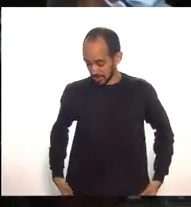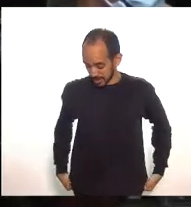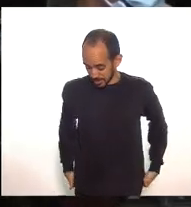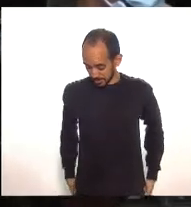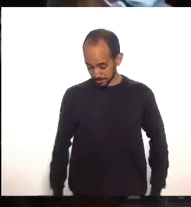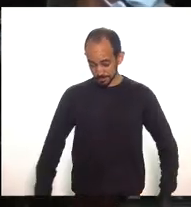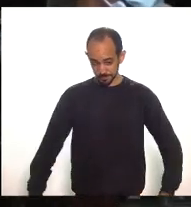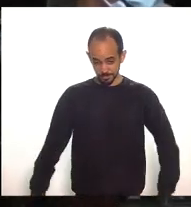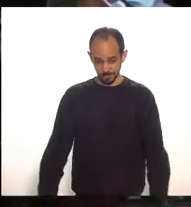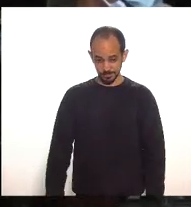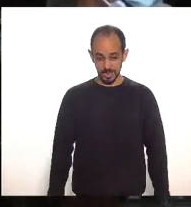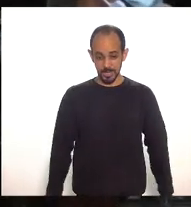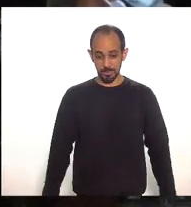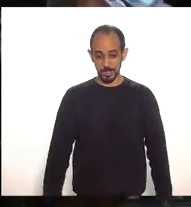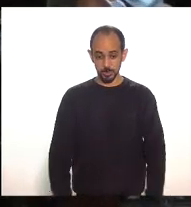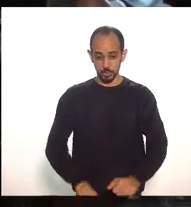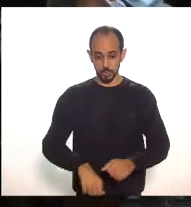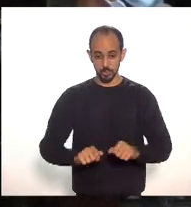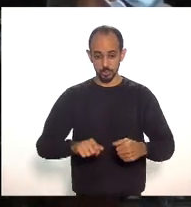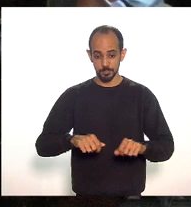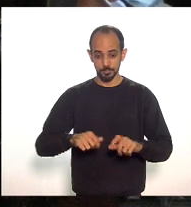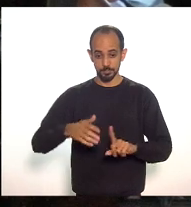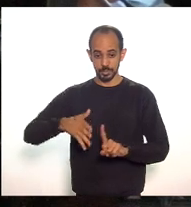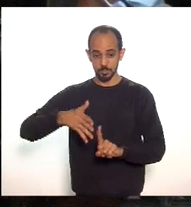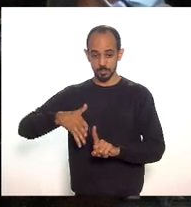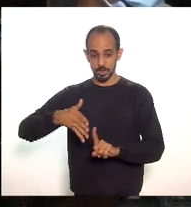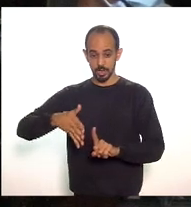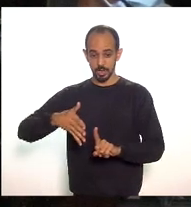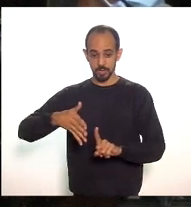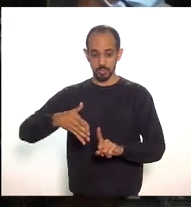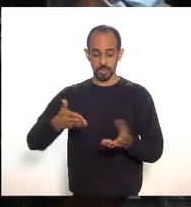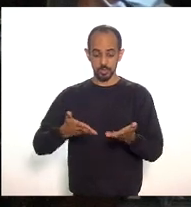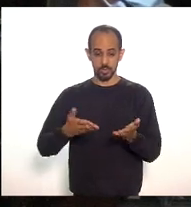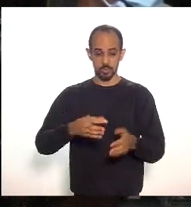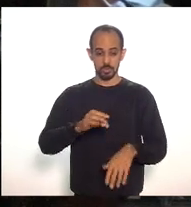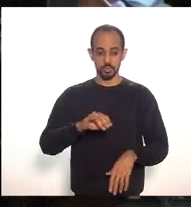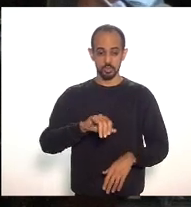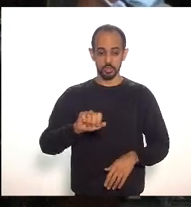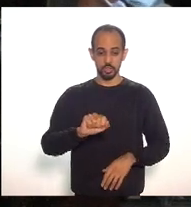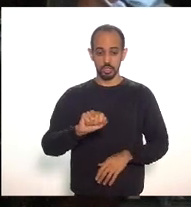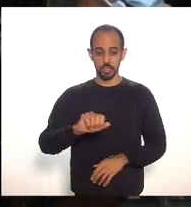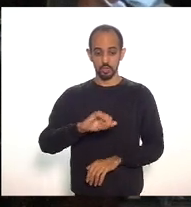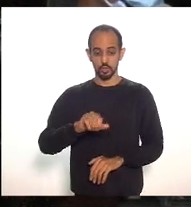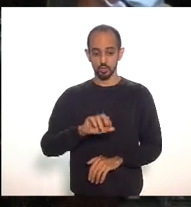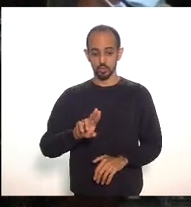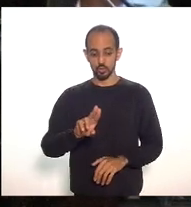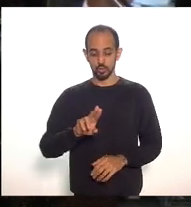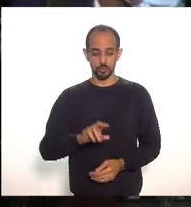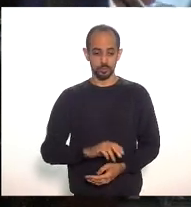passo a palavra então para a próxima inscrita a deputada tia Ju